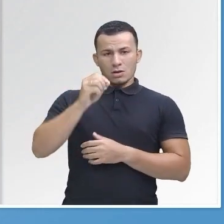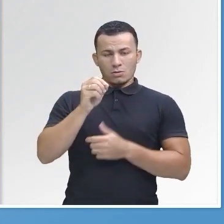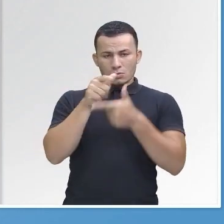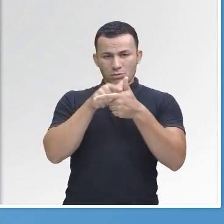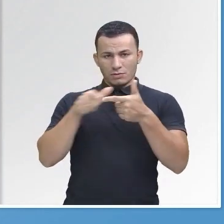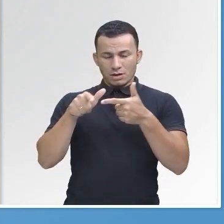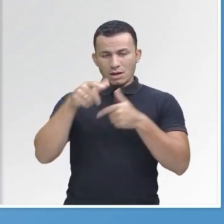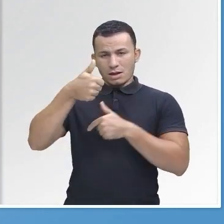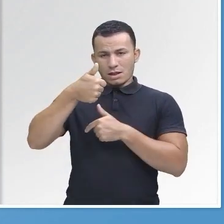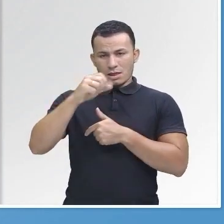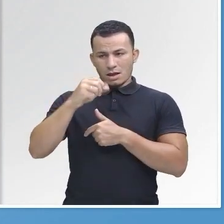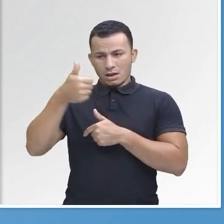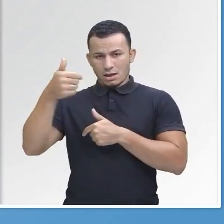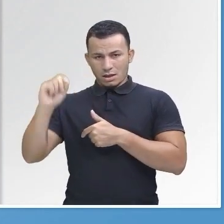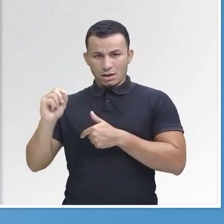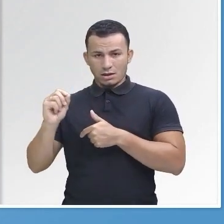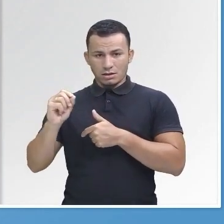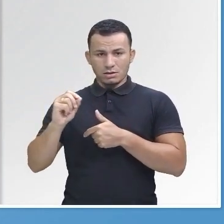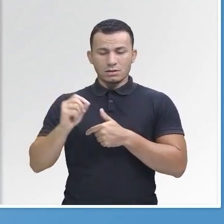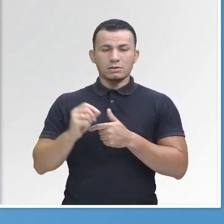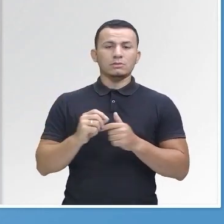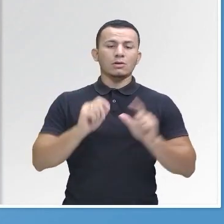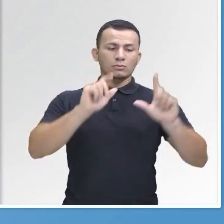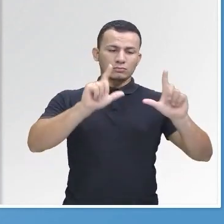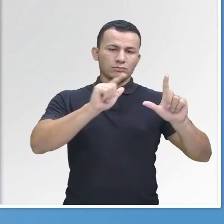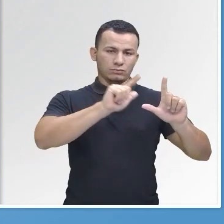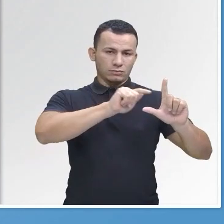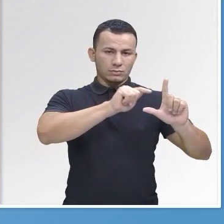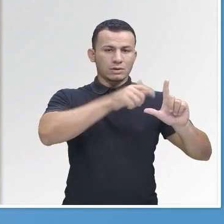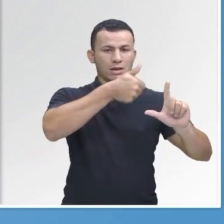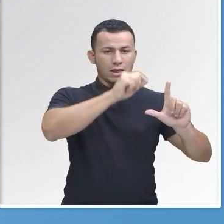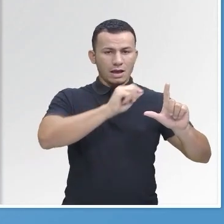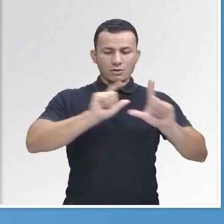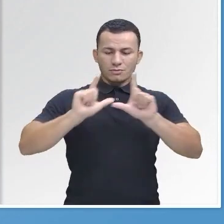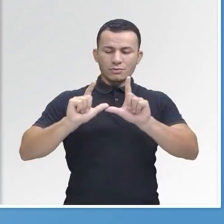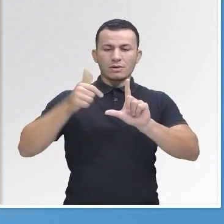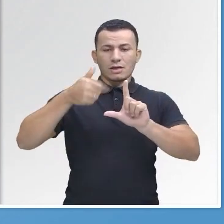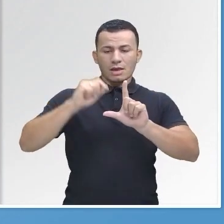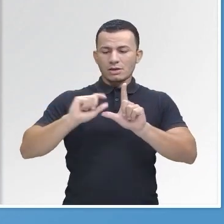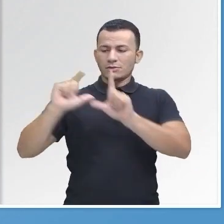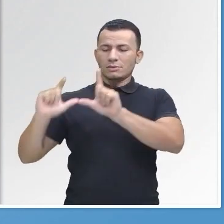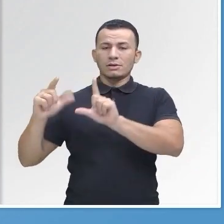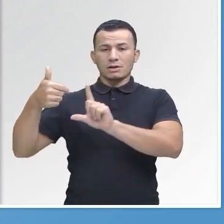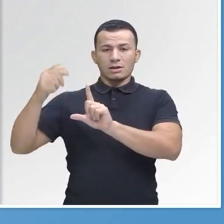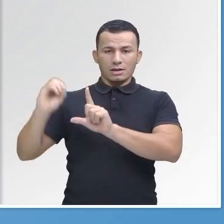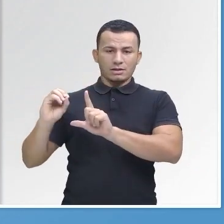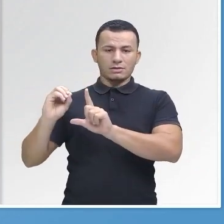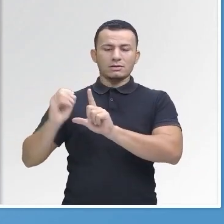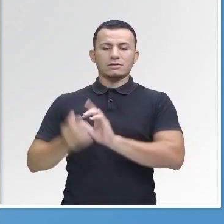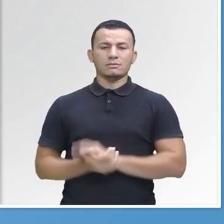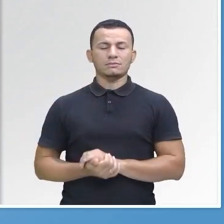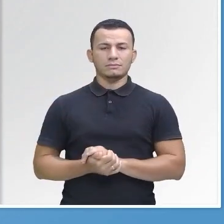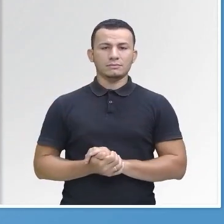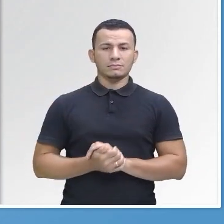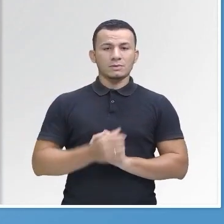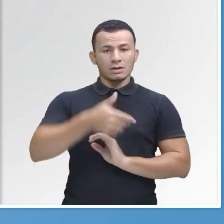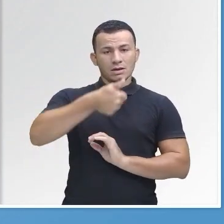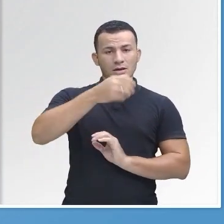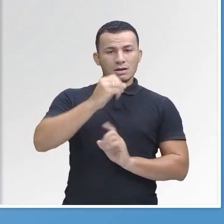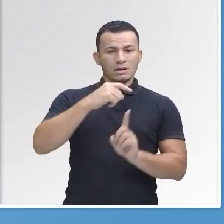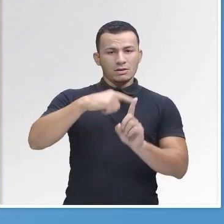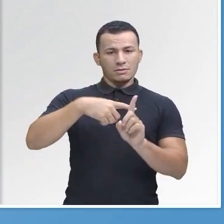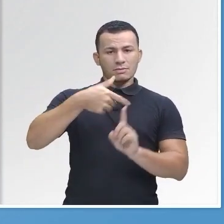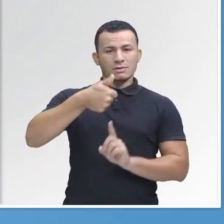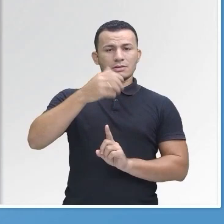de 10, então aqui tem 10, aqui também tem 10, aqui também tem 10. Veja, 10 mais 10 mais